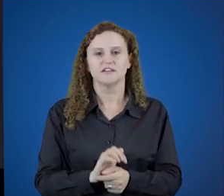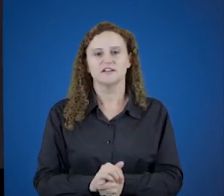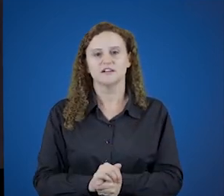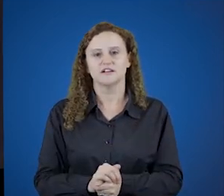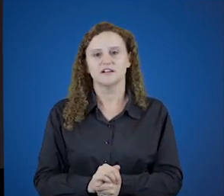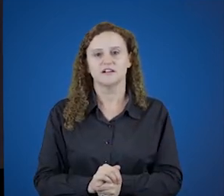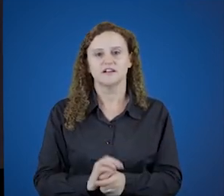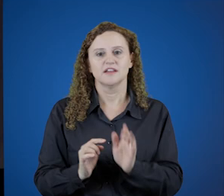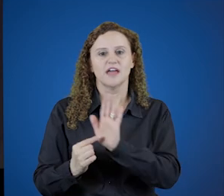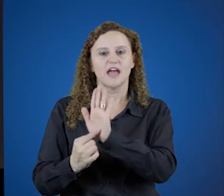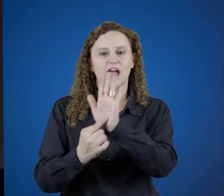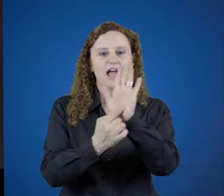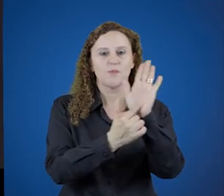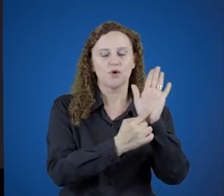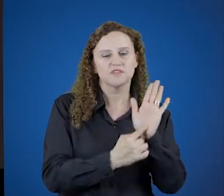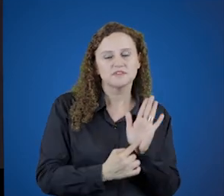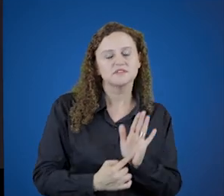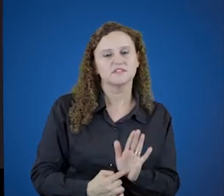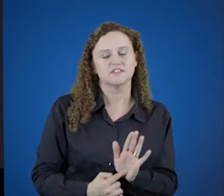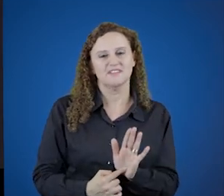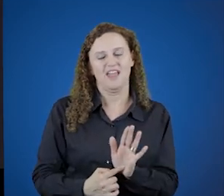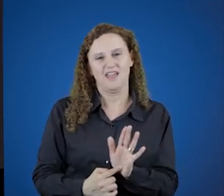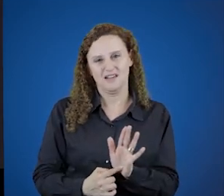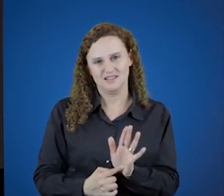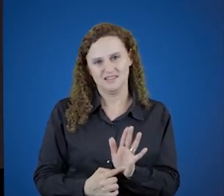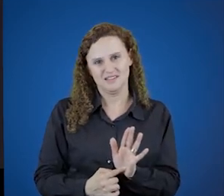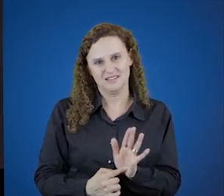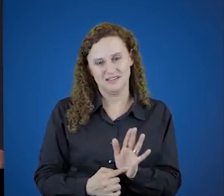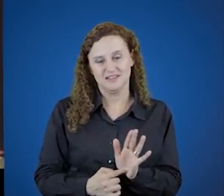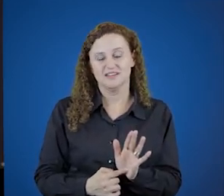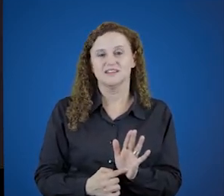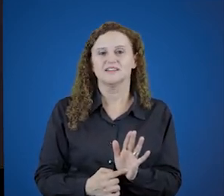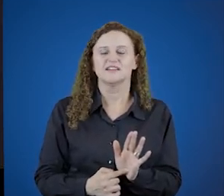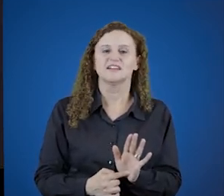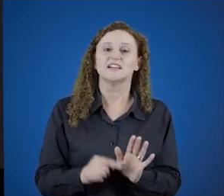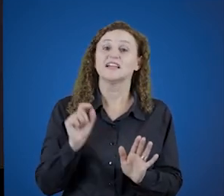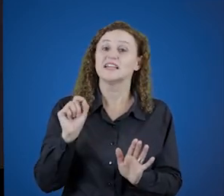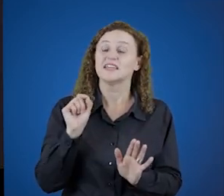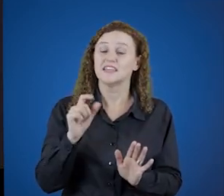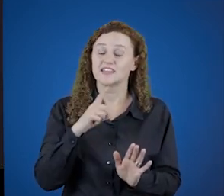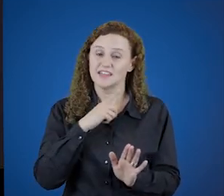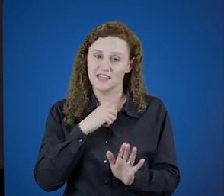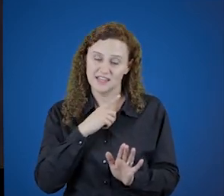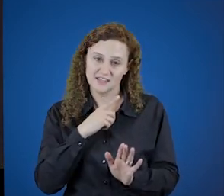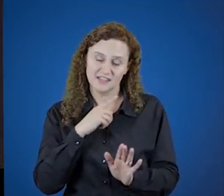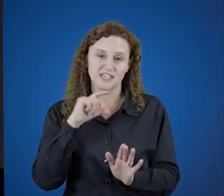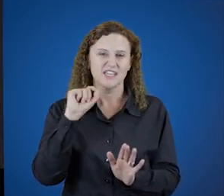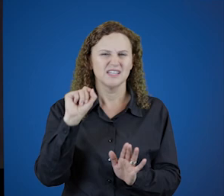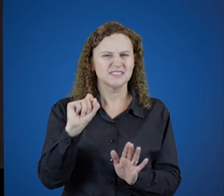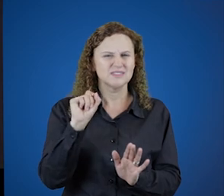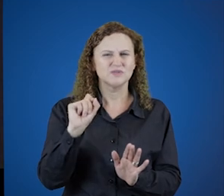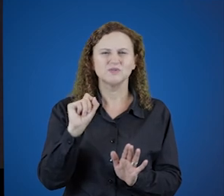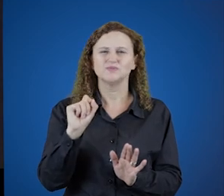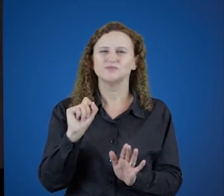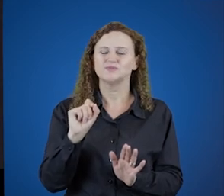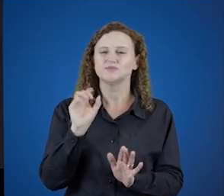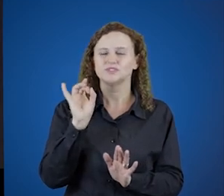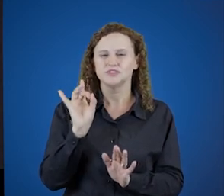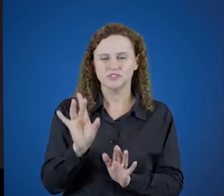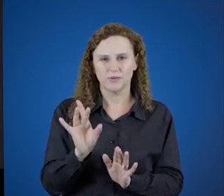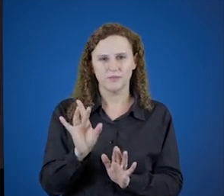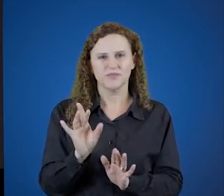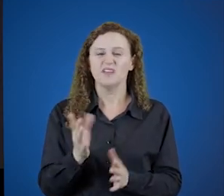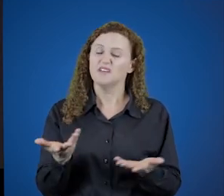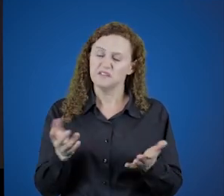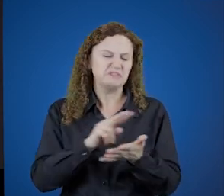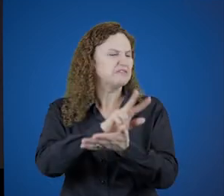mei é só para mostrar aqui no singular ele também é feito por um só